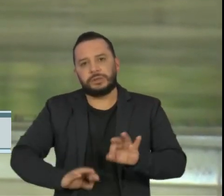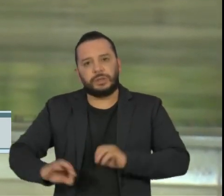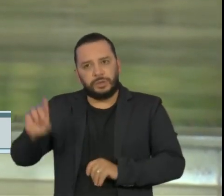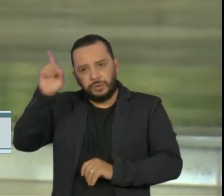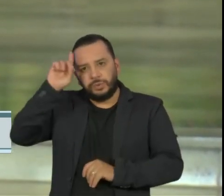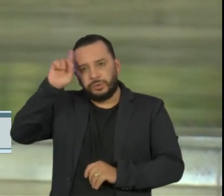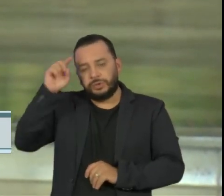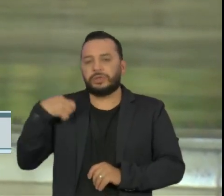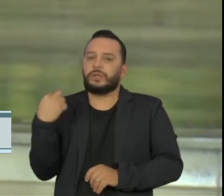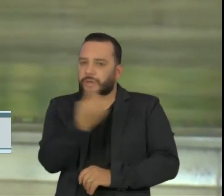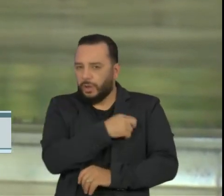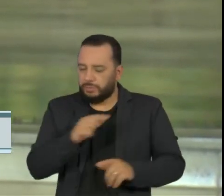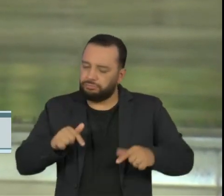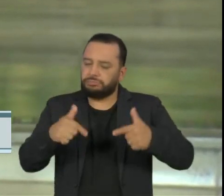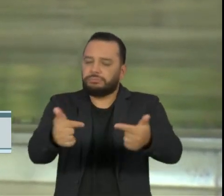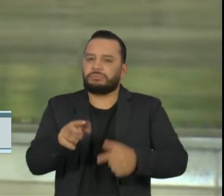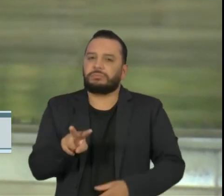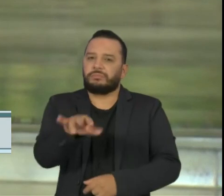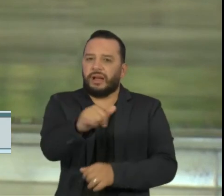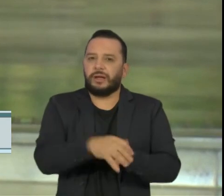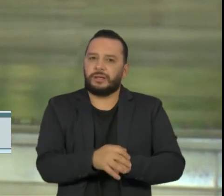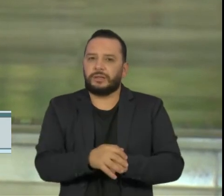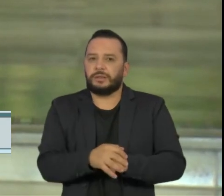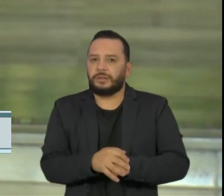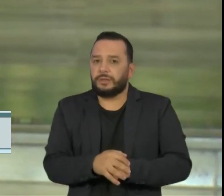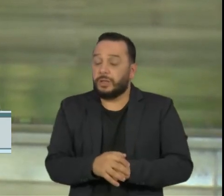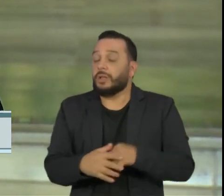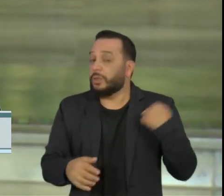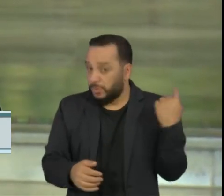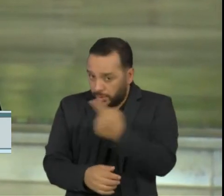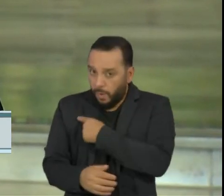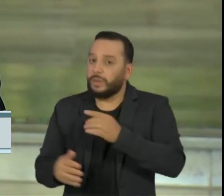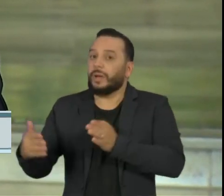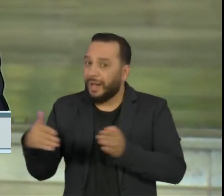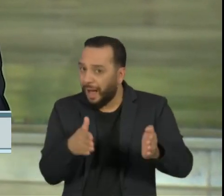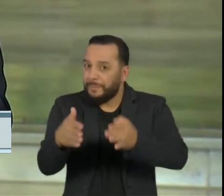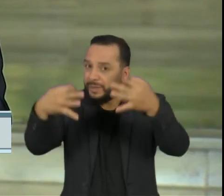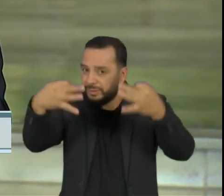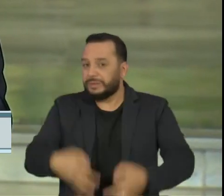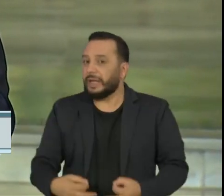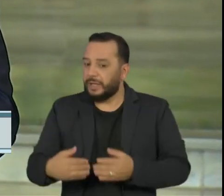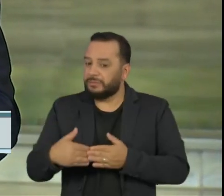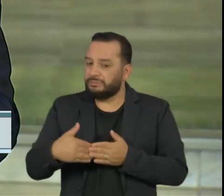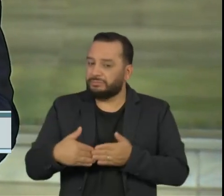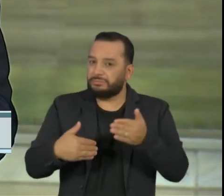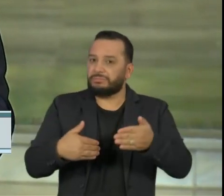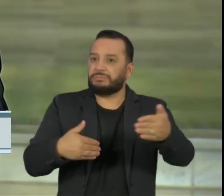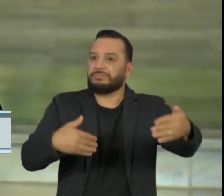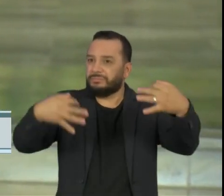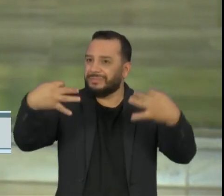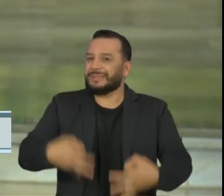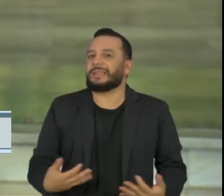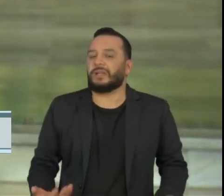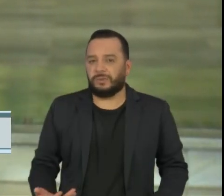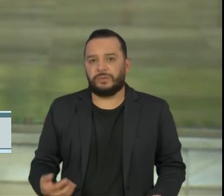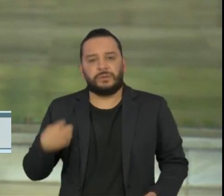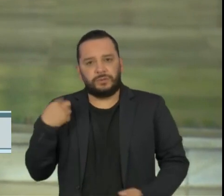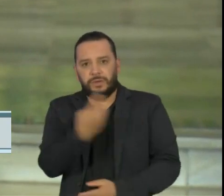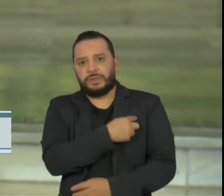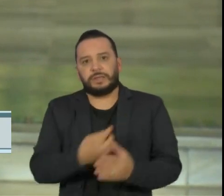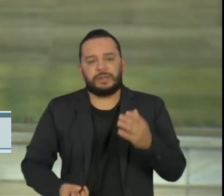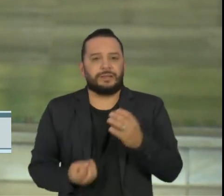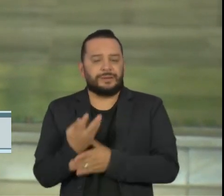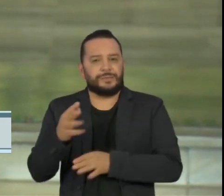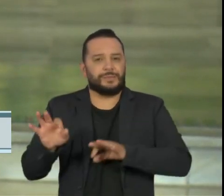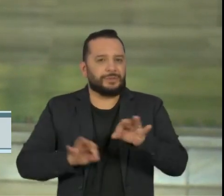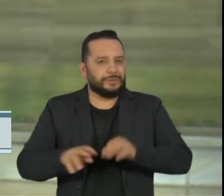vamos prosseguir. O que nós podemos afirmar é que estamos no caminho certo. Ter feito, elaborado e estar